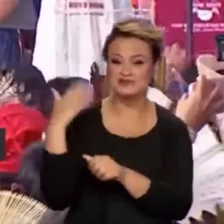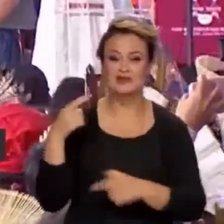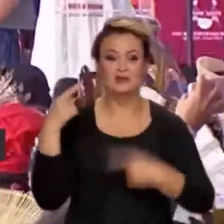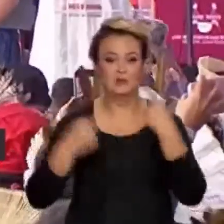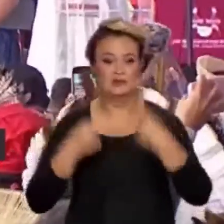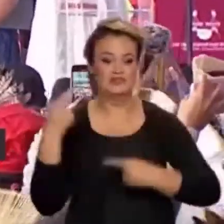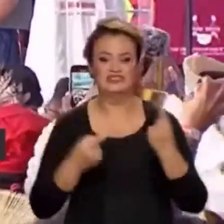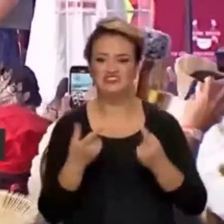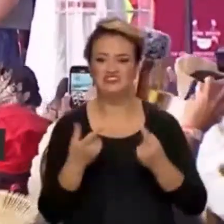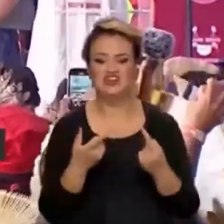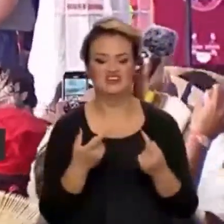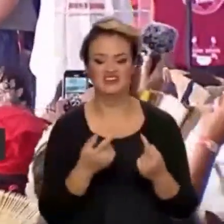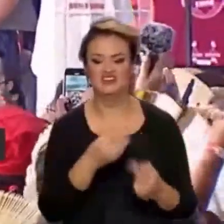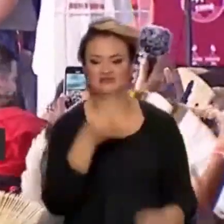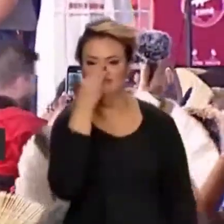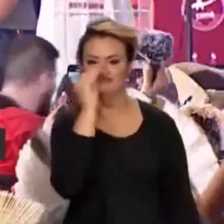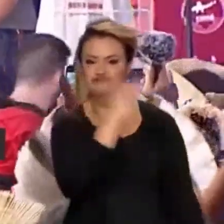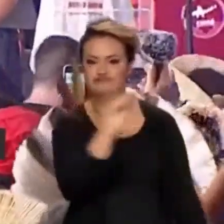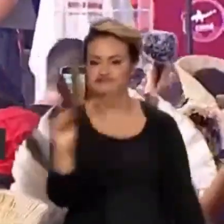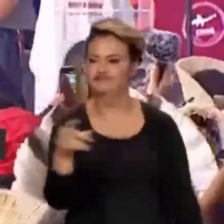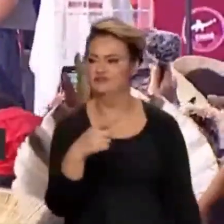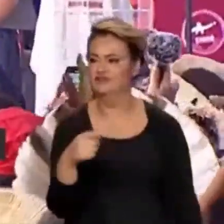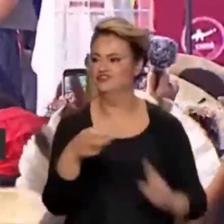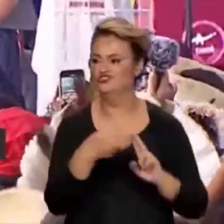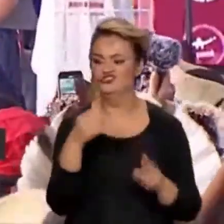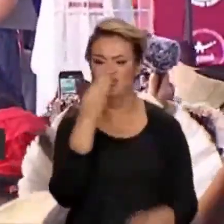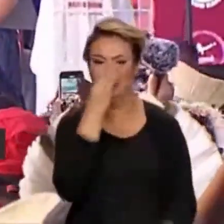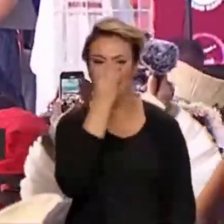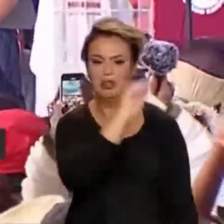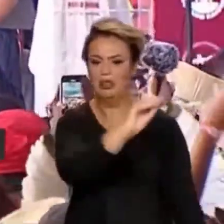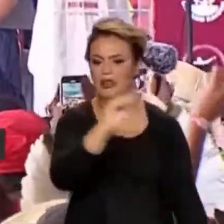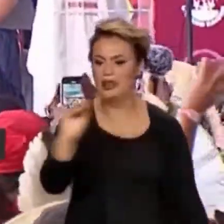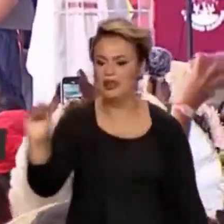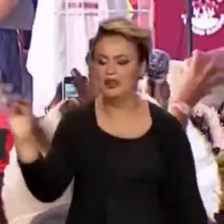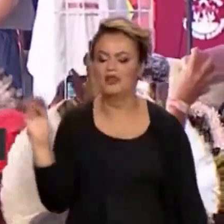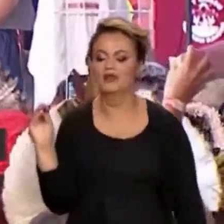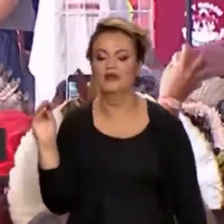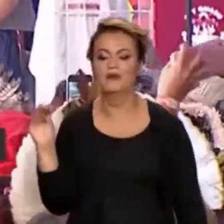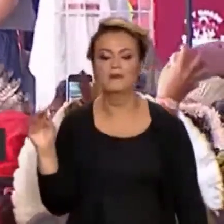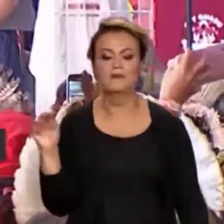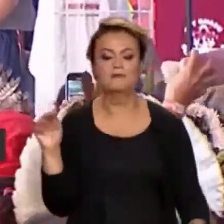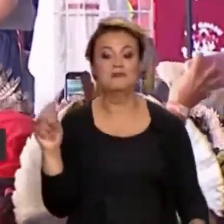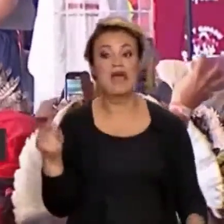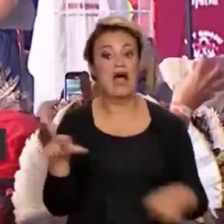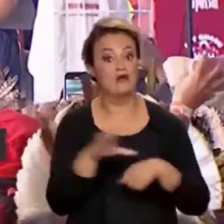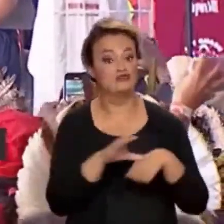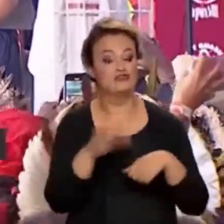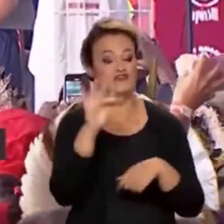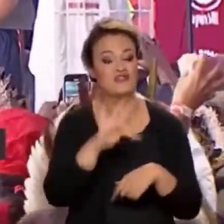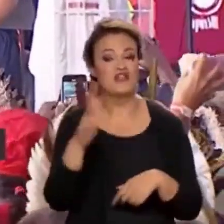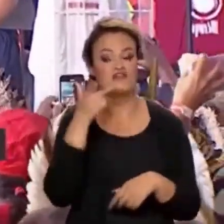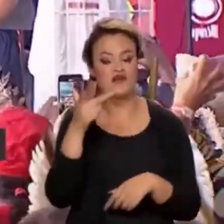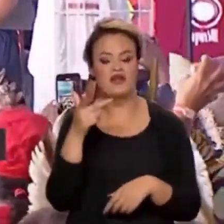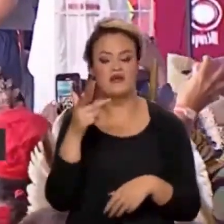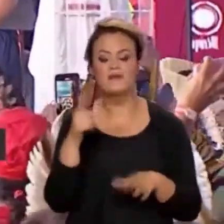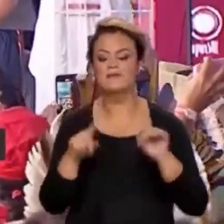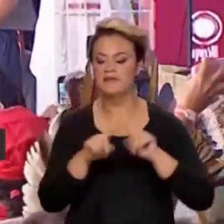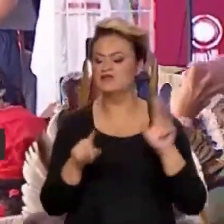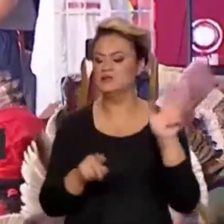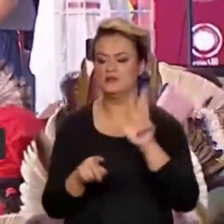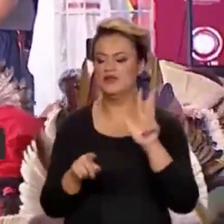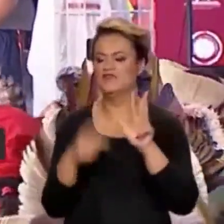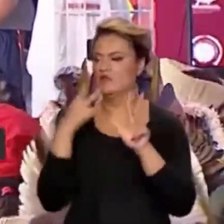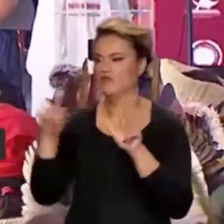que negou completamente os nossos direitos e mesmo contrariando a determinação da Constituição Federal, não